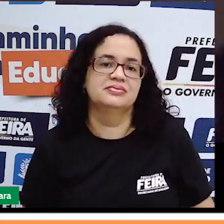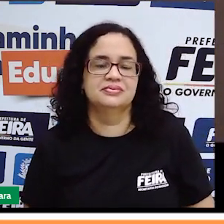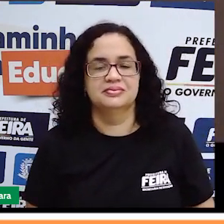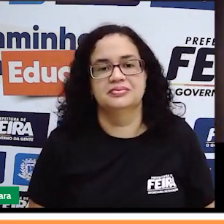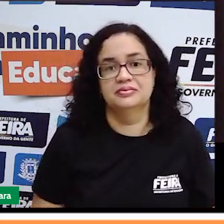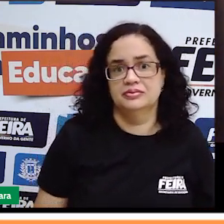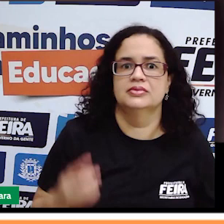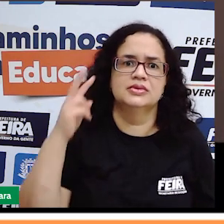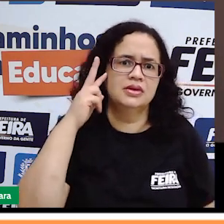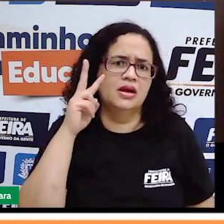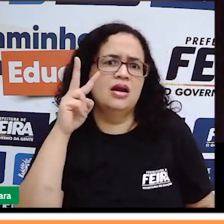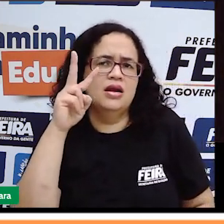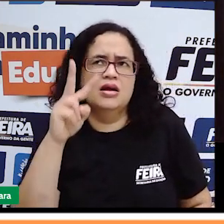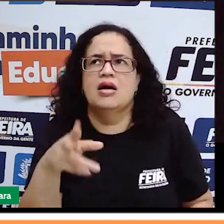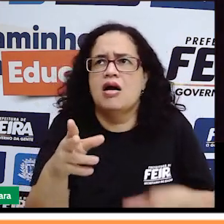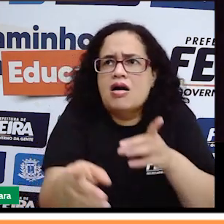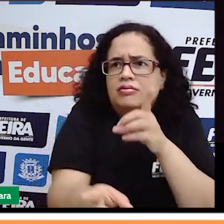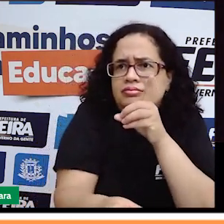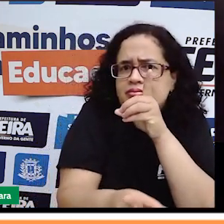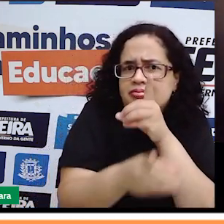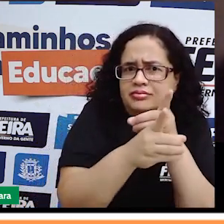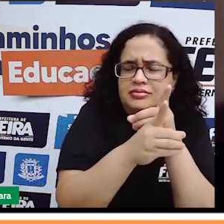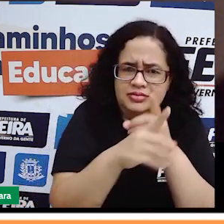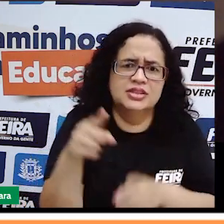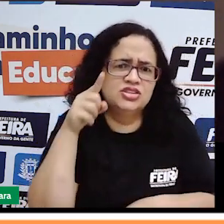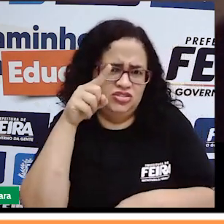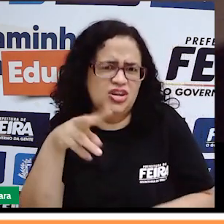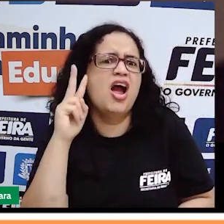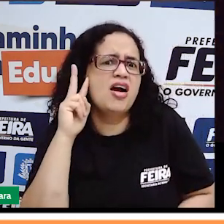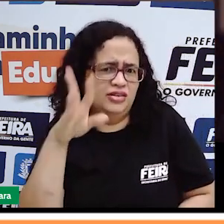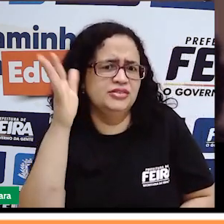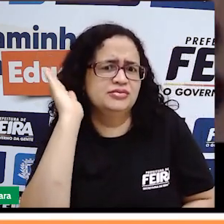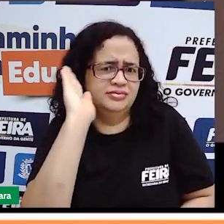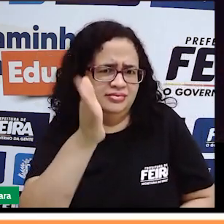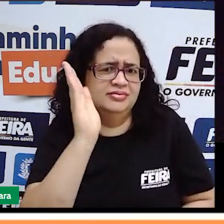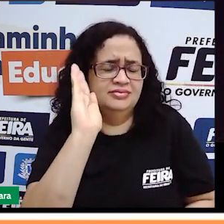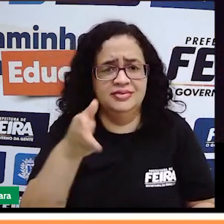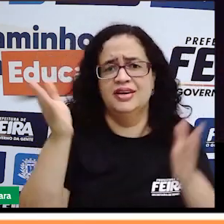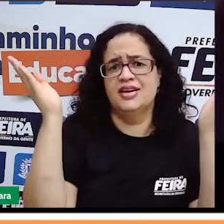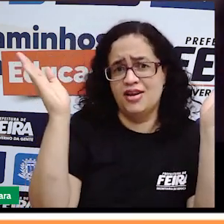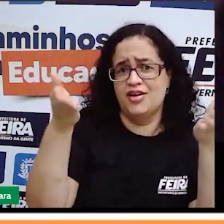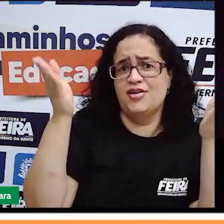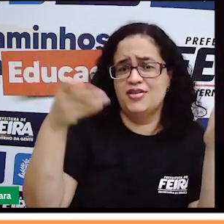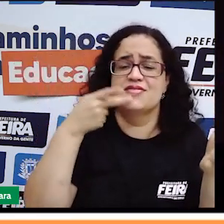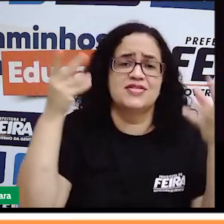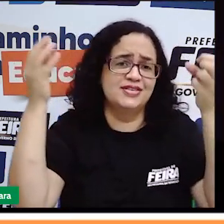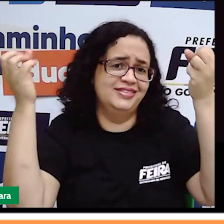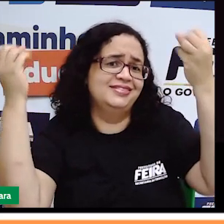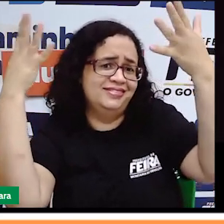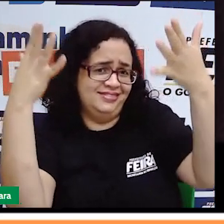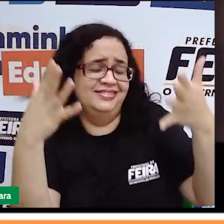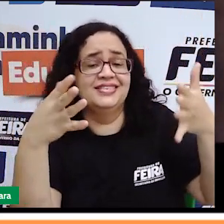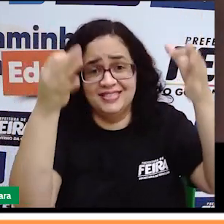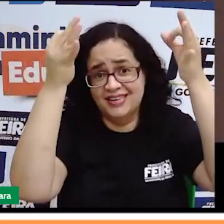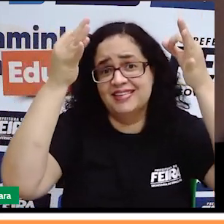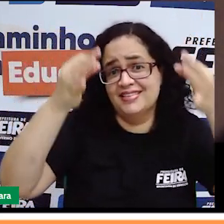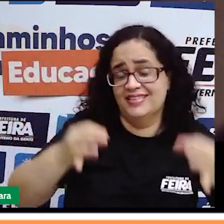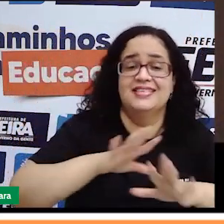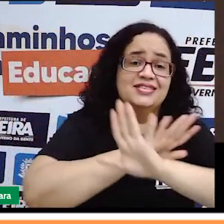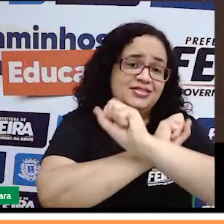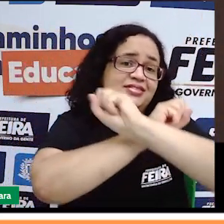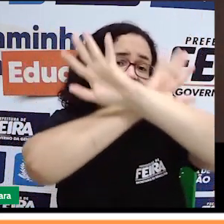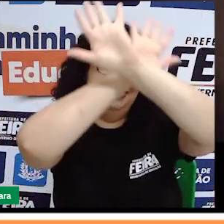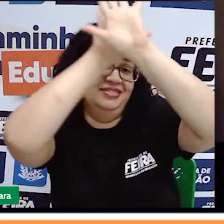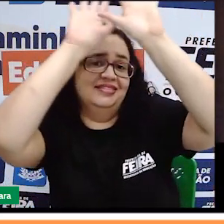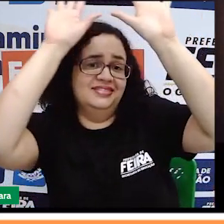Se você ainda não descobriu, eu garanto que você já viu. E agora o que eu vou dizer, com certeza vai esclarecer. Só a luz é